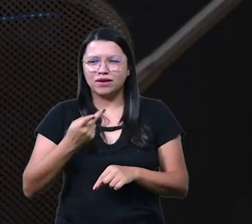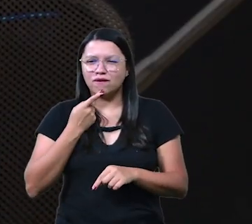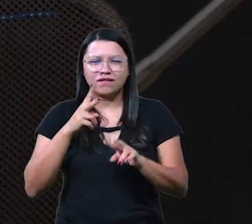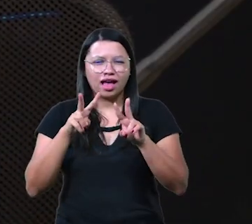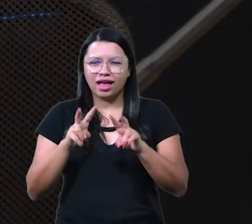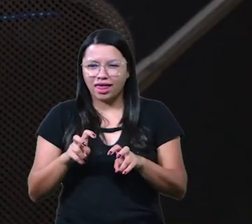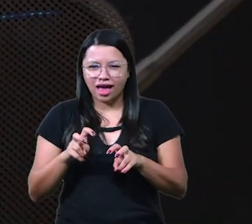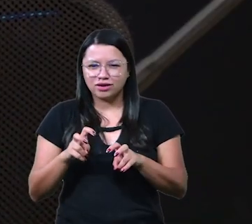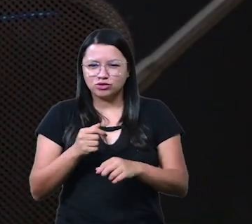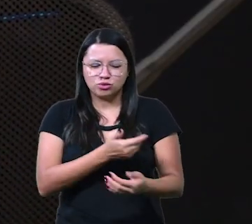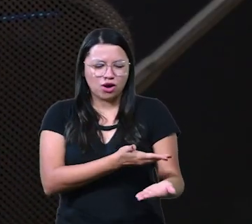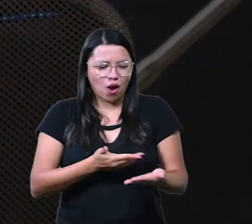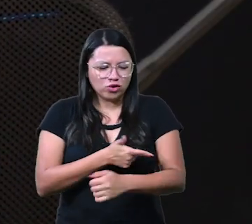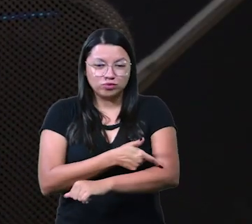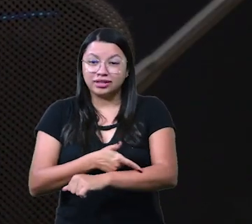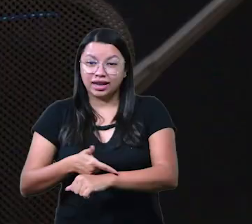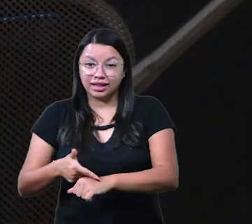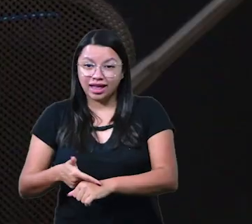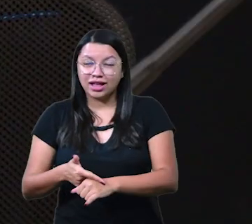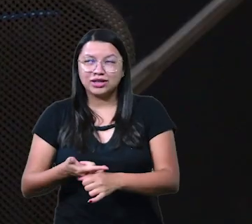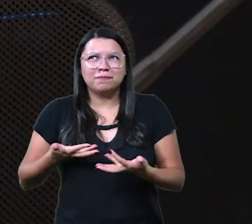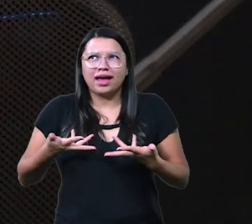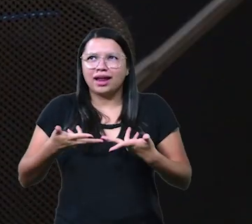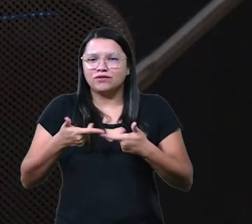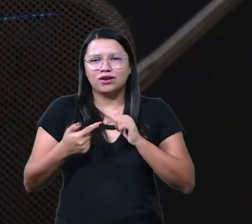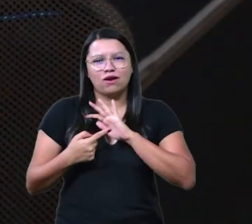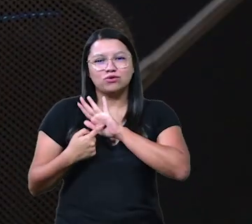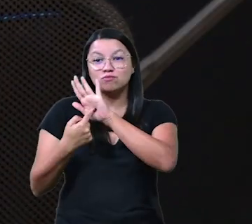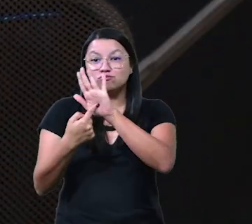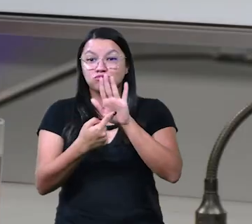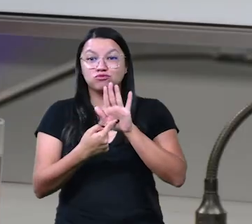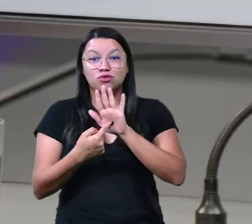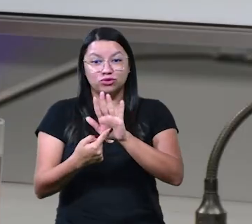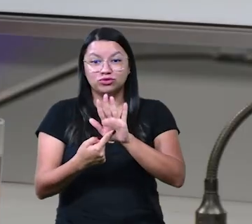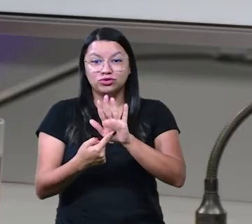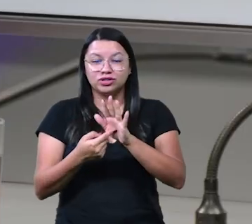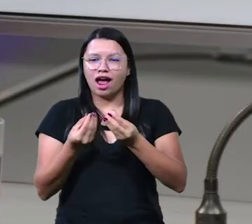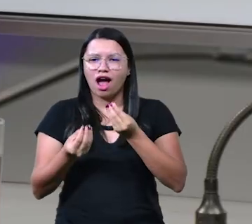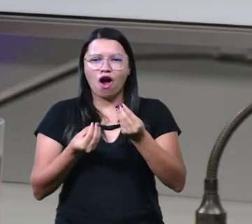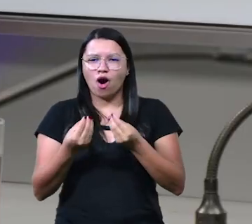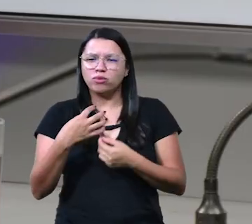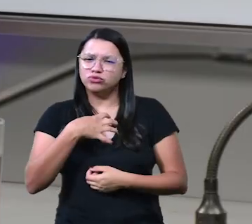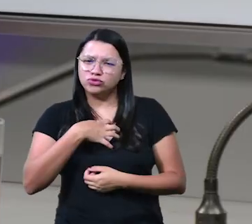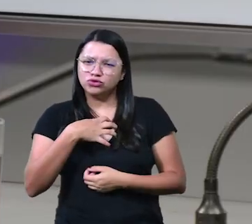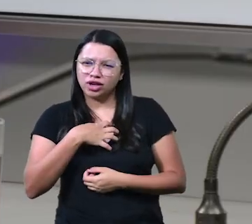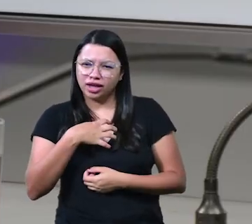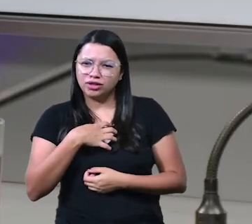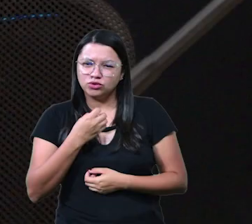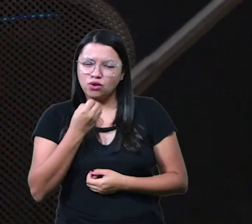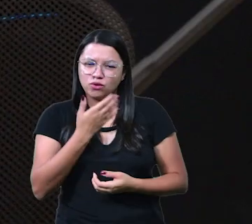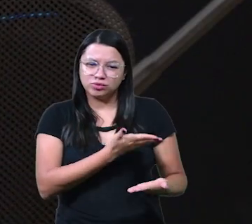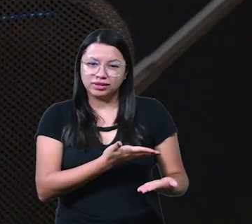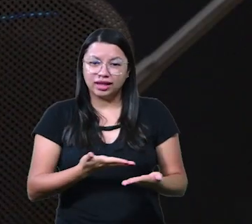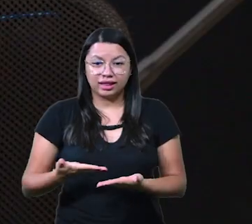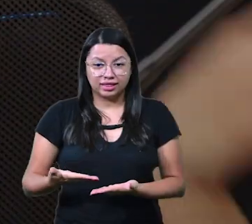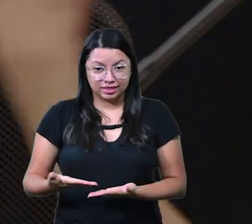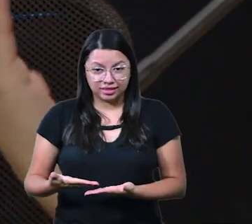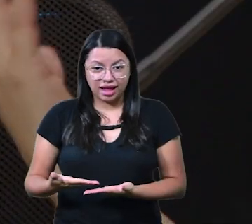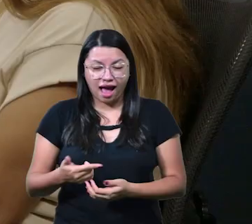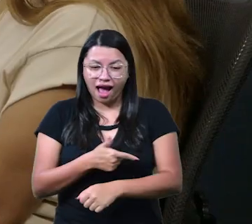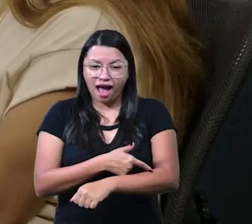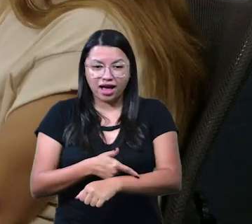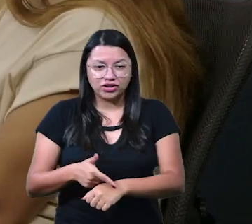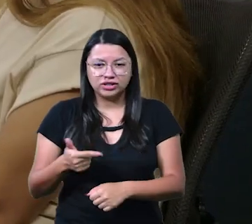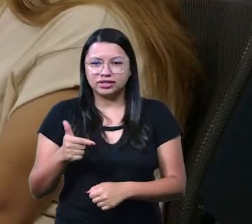excelente ilustração de uma prática genuína da hospitalidade, sem segundas intenções, né? É a